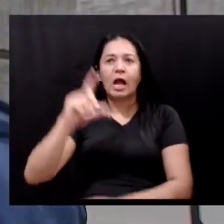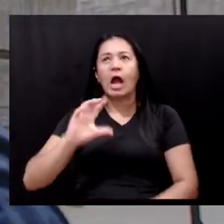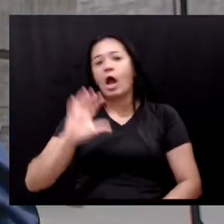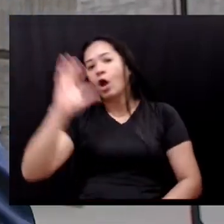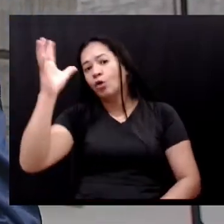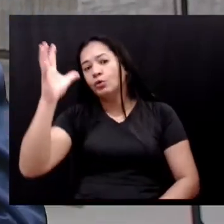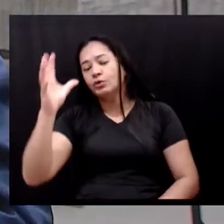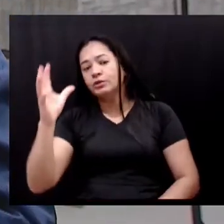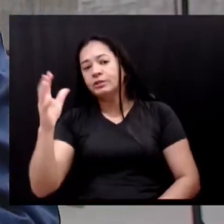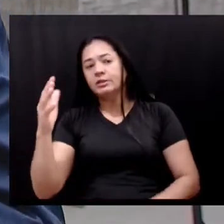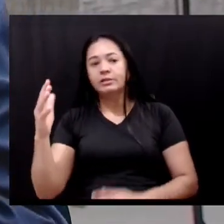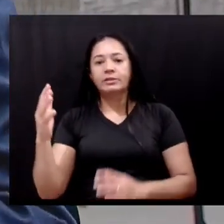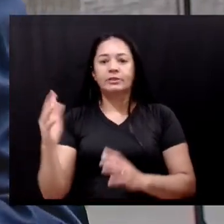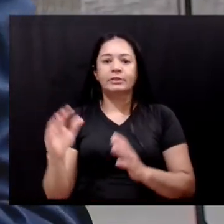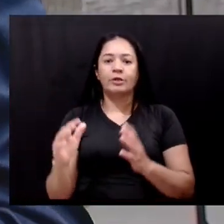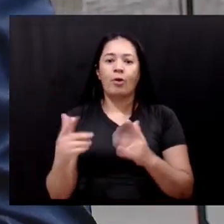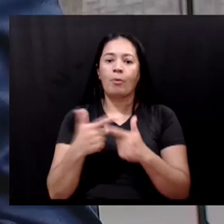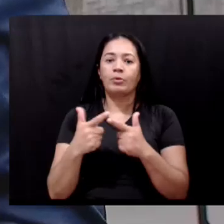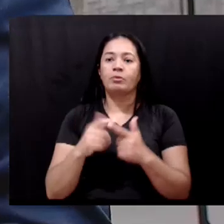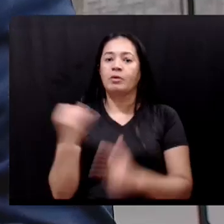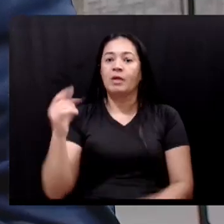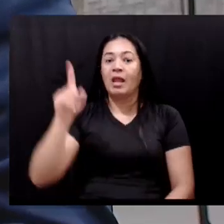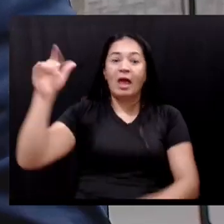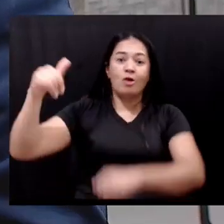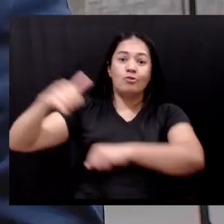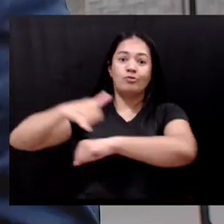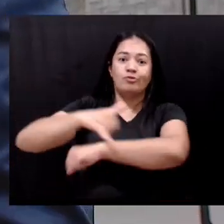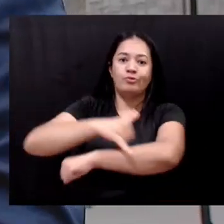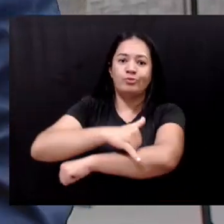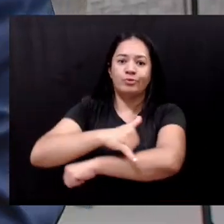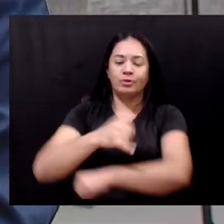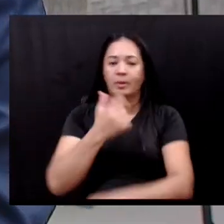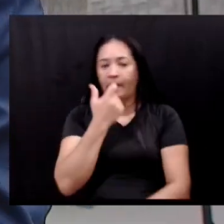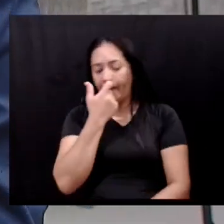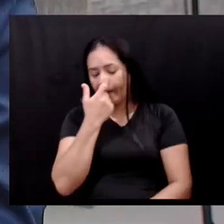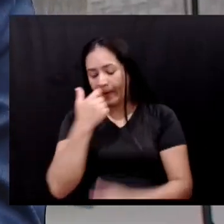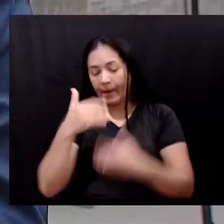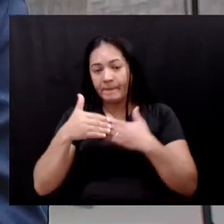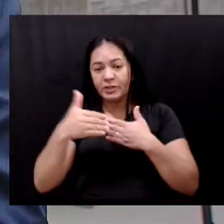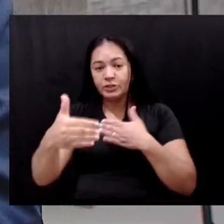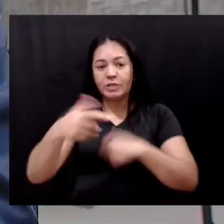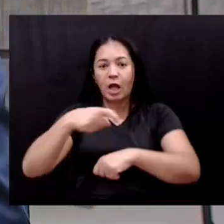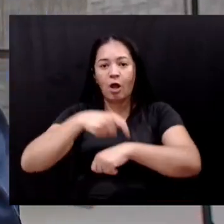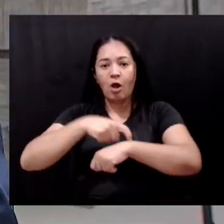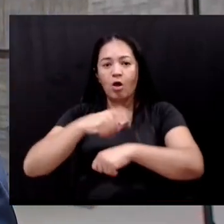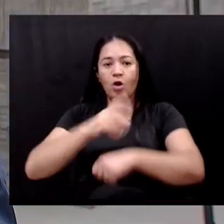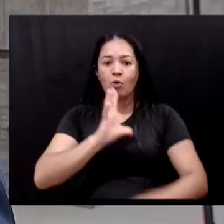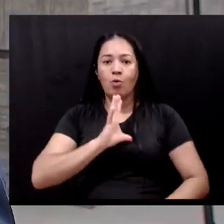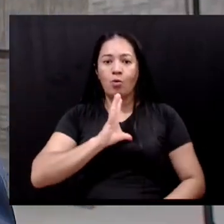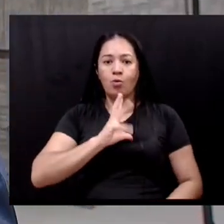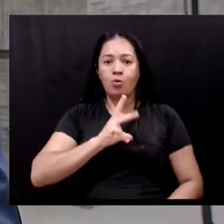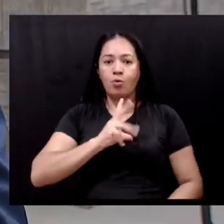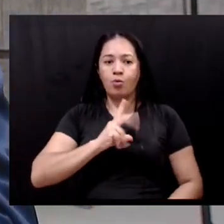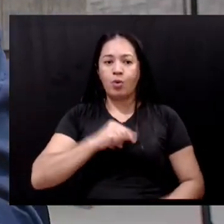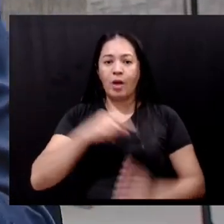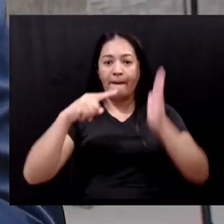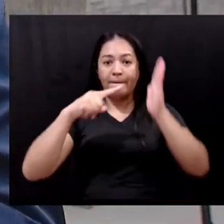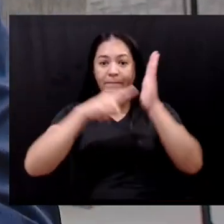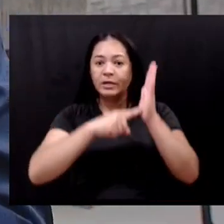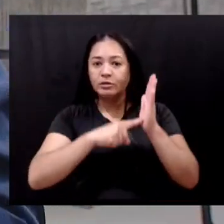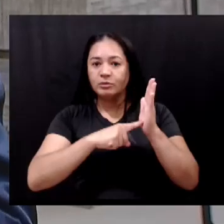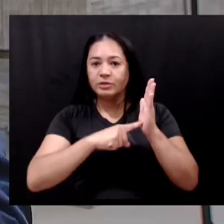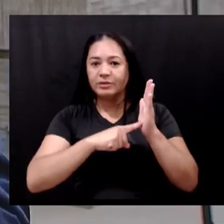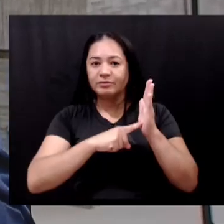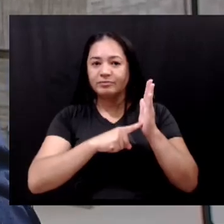de Viracopos. Então, a partir do momento que o SAMU vai apertar um botão que vai acionar